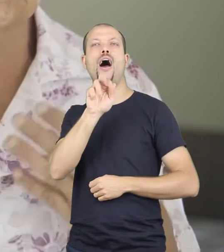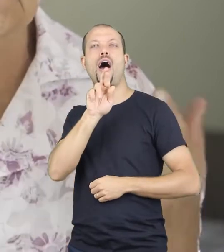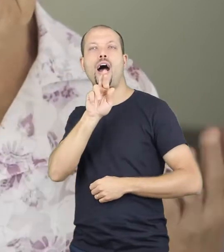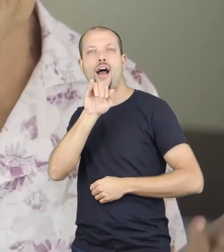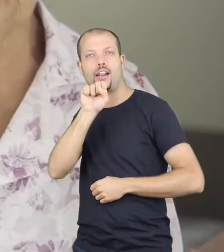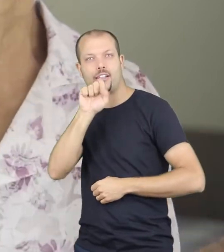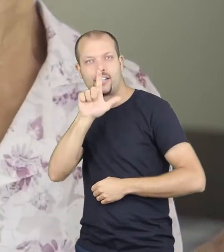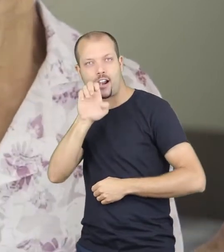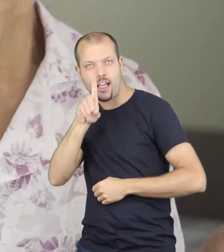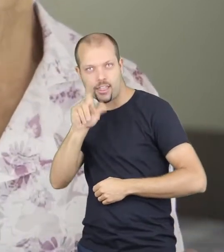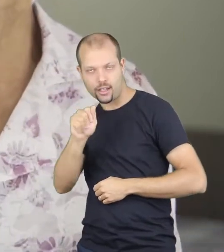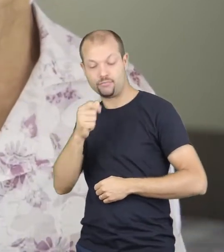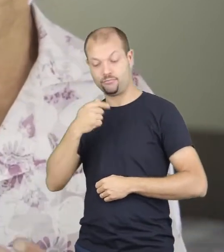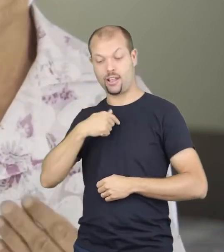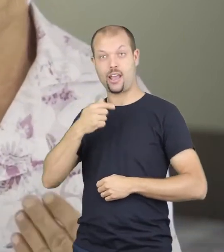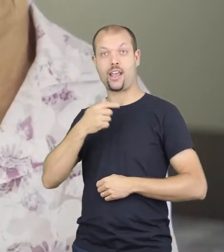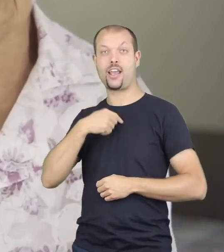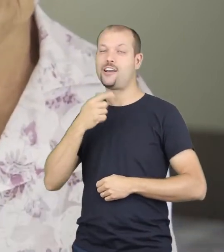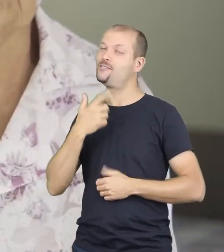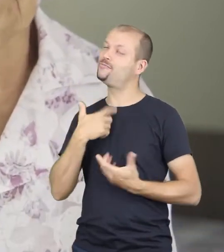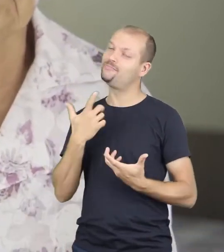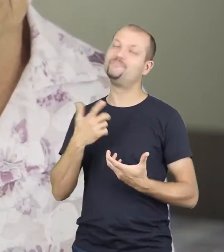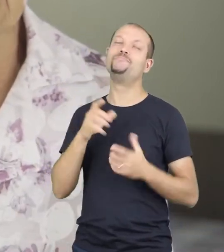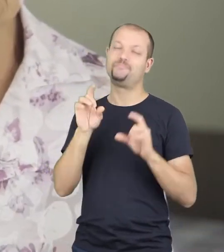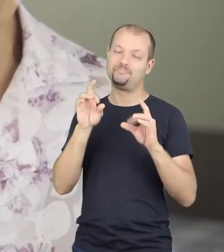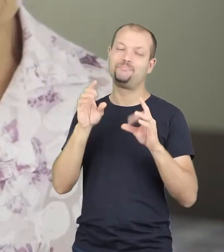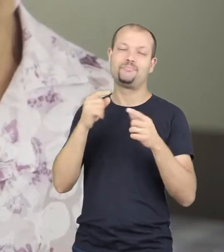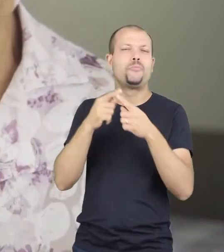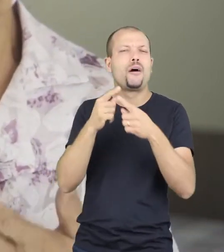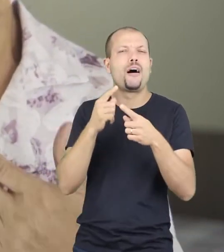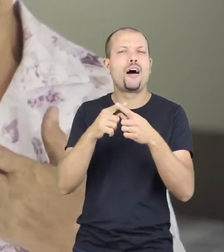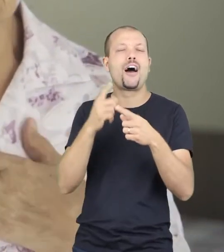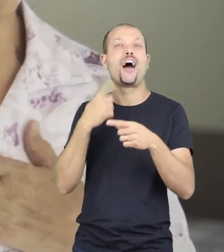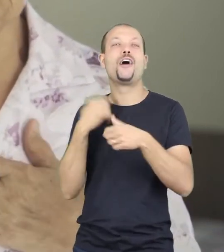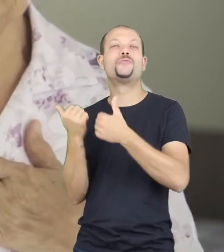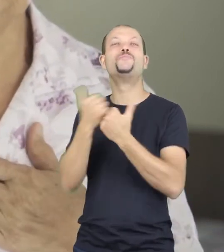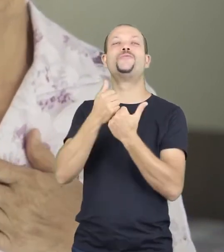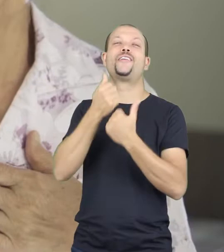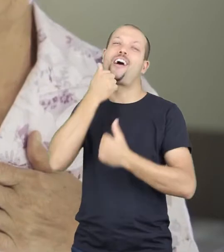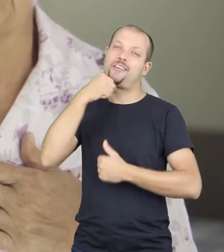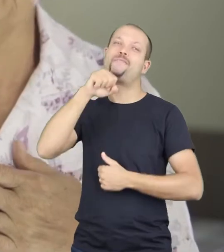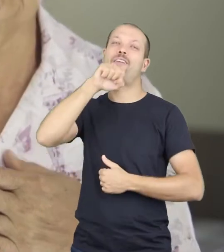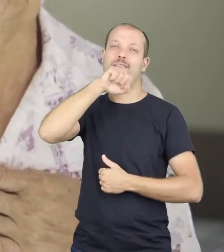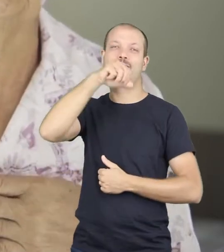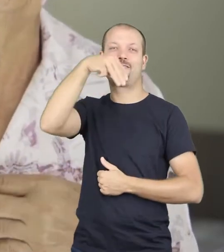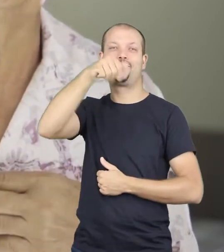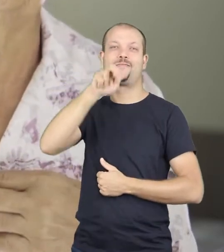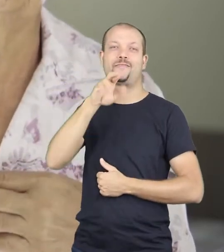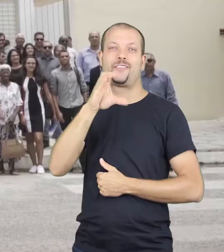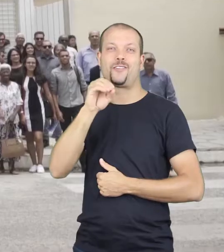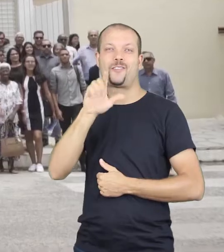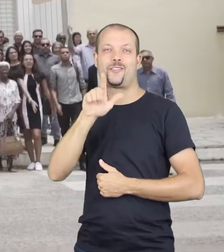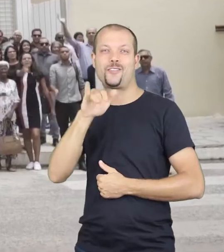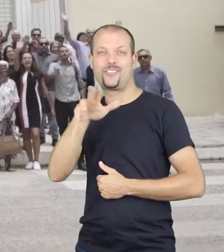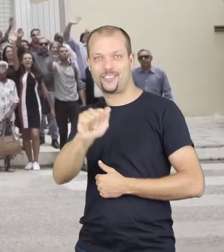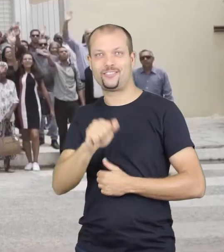e neste filme eu tive o privilégio de fazer o papel da minha mãe, Marcolina.